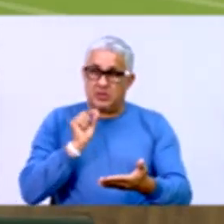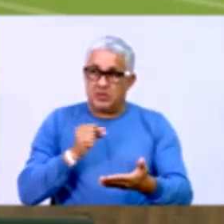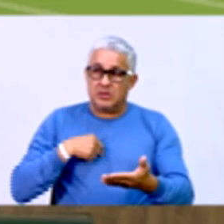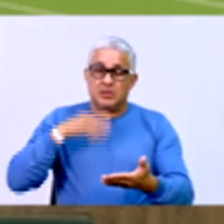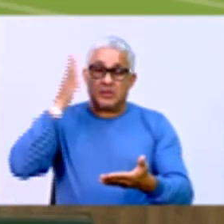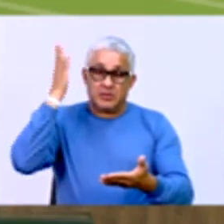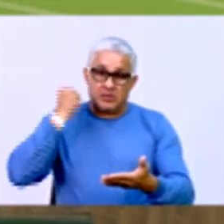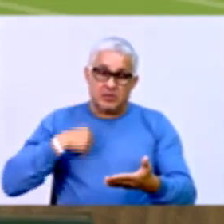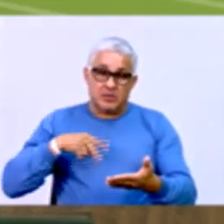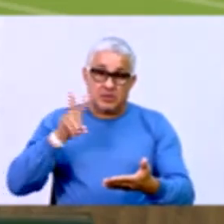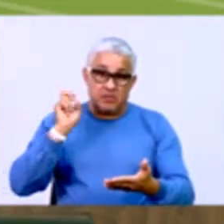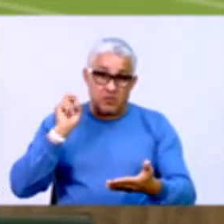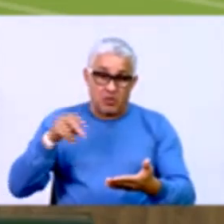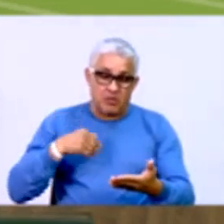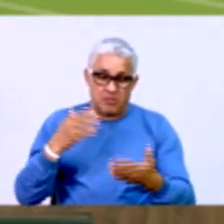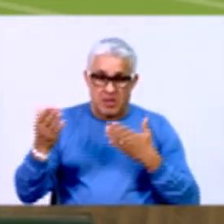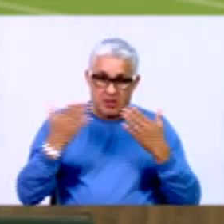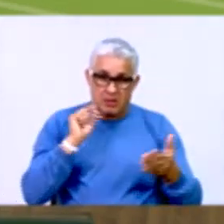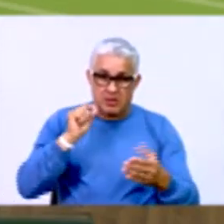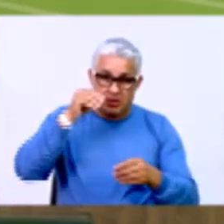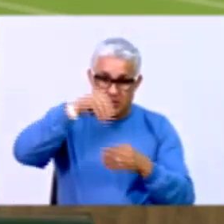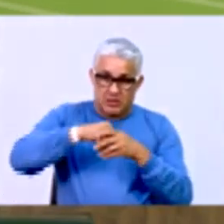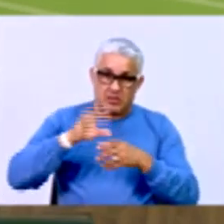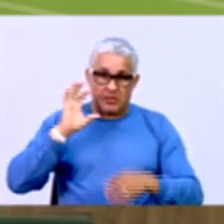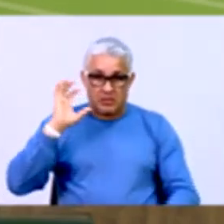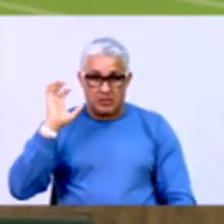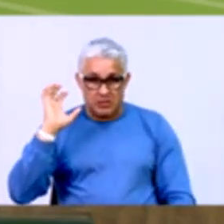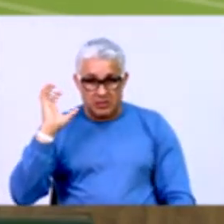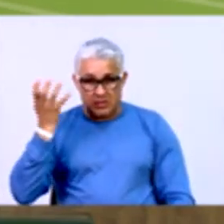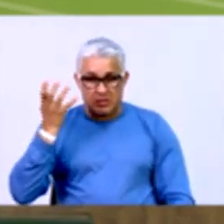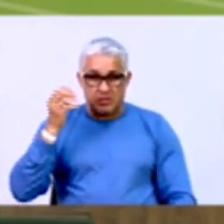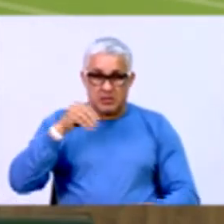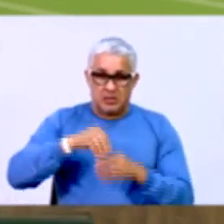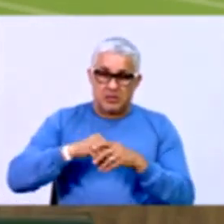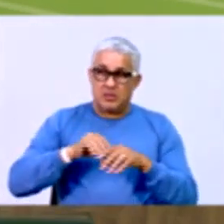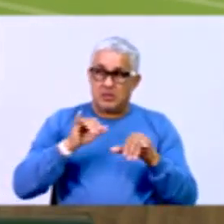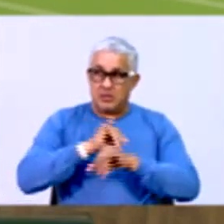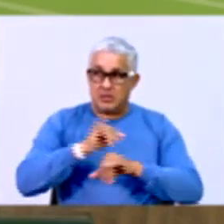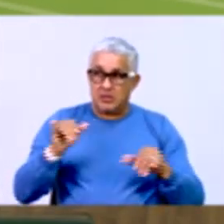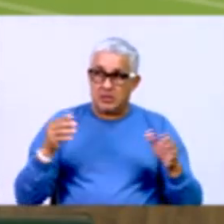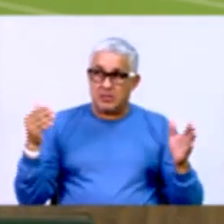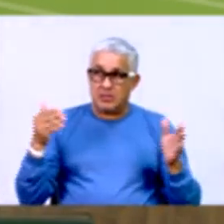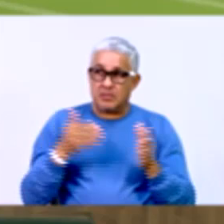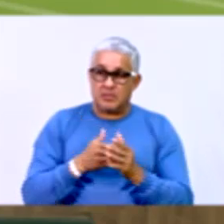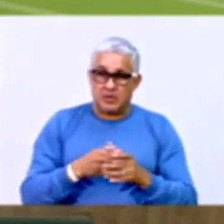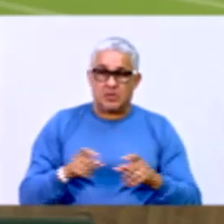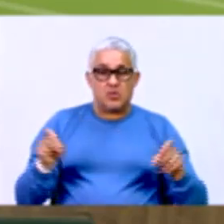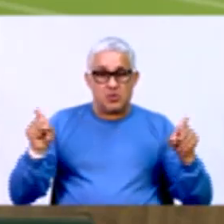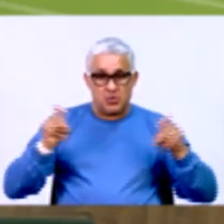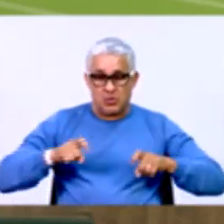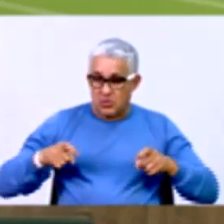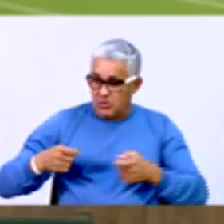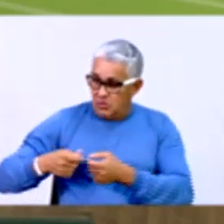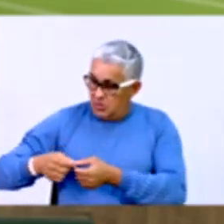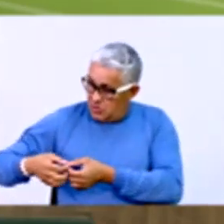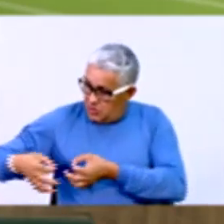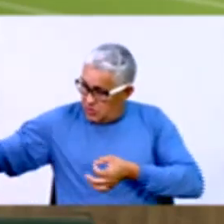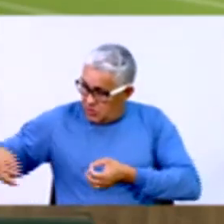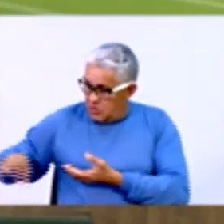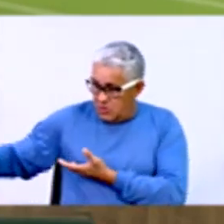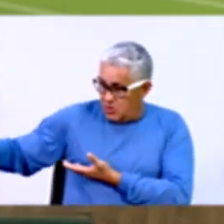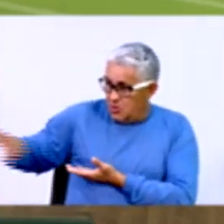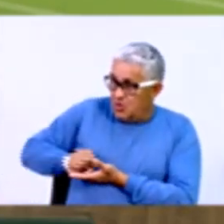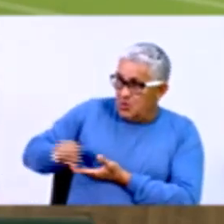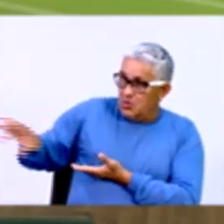vou analisar o que está acontecendo com a informação. E o último caso, não, vou pegar um computador ali do lado, agora não, eu vou extrair do banco